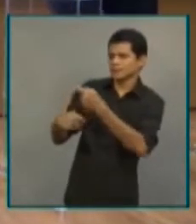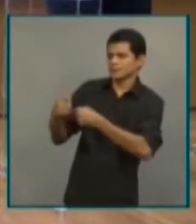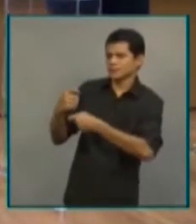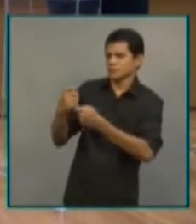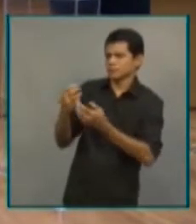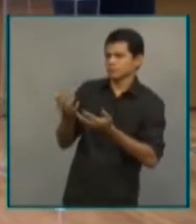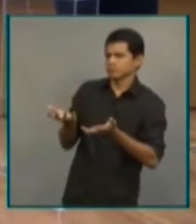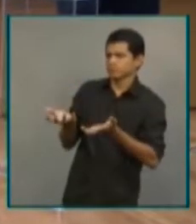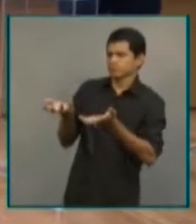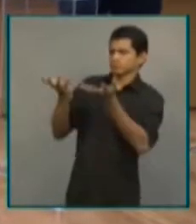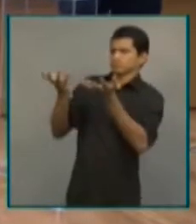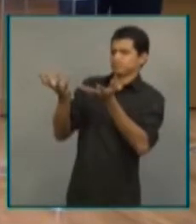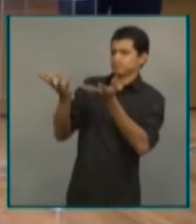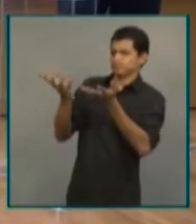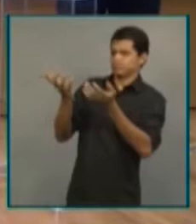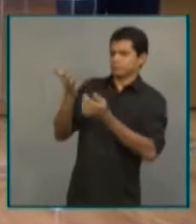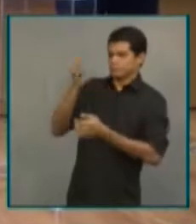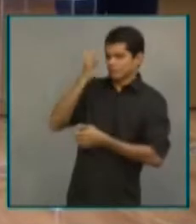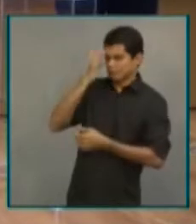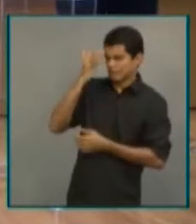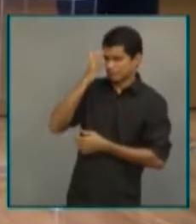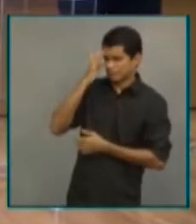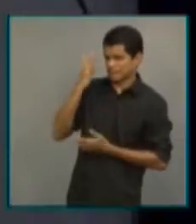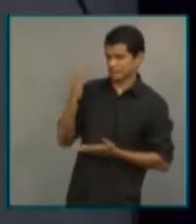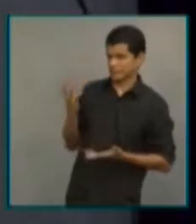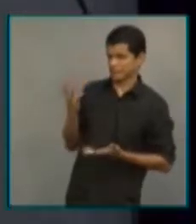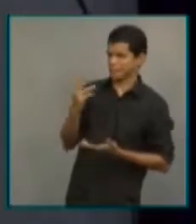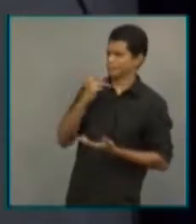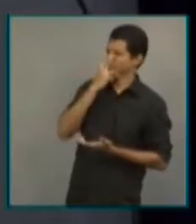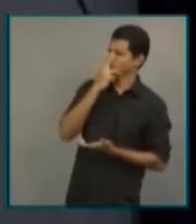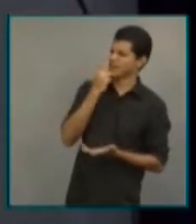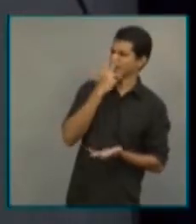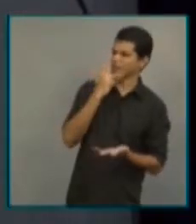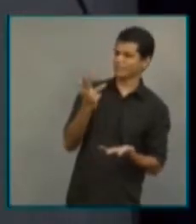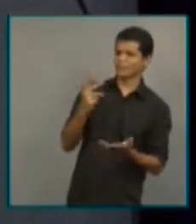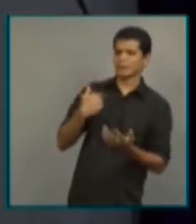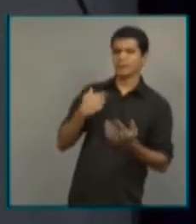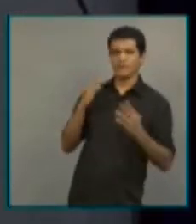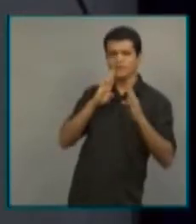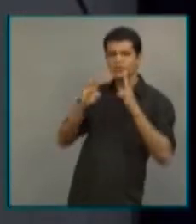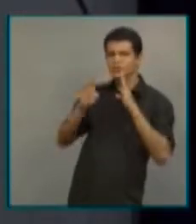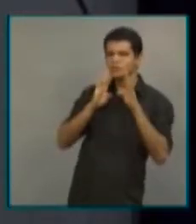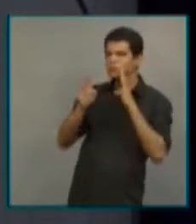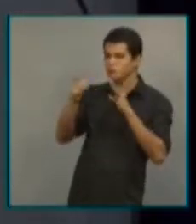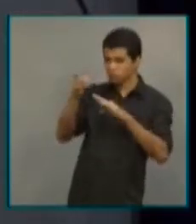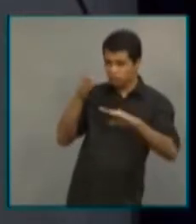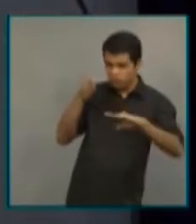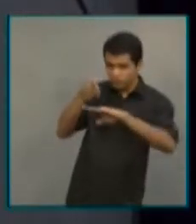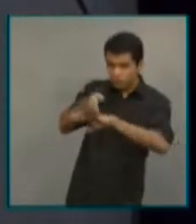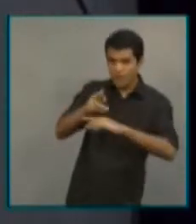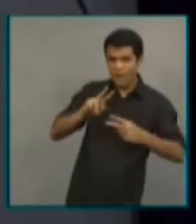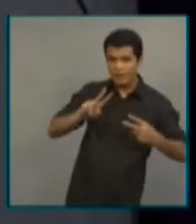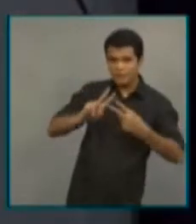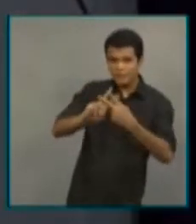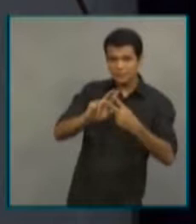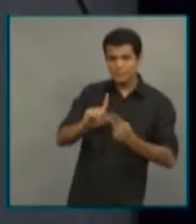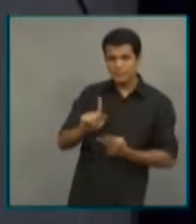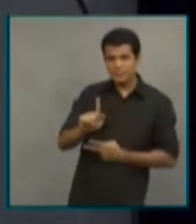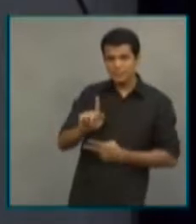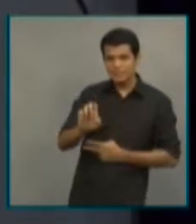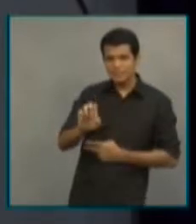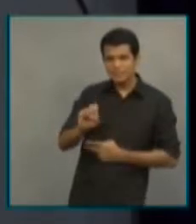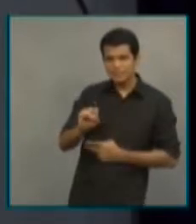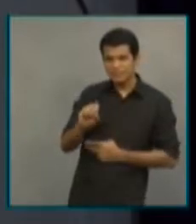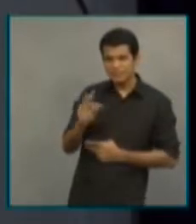Foi a hashtag que eu criei no meu Facebook, que vocês podem entrar lá. Hashtag gestão dos palácios.